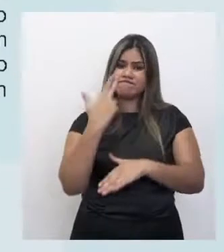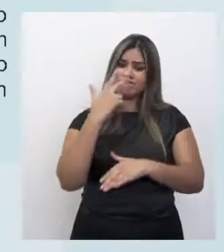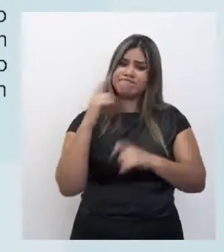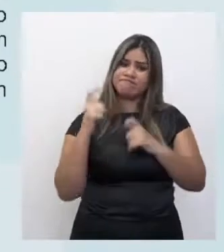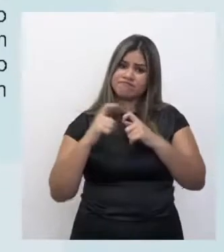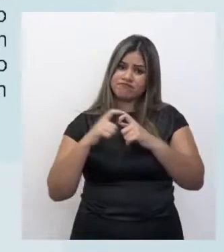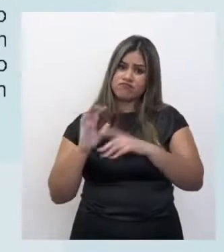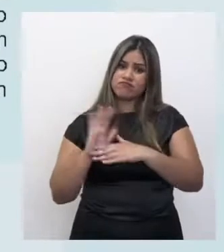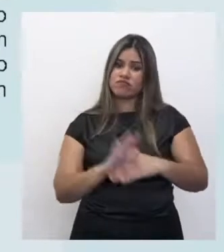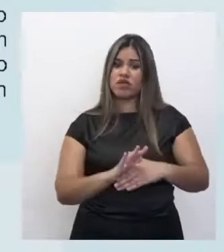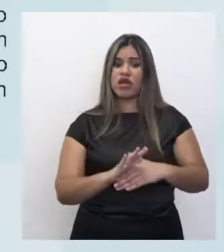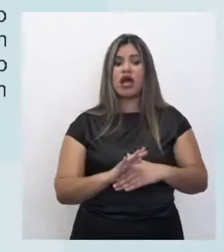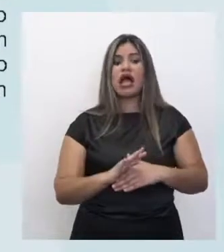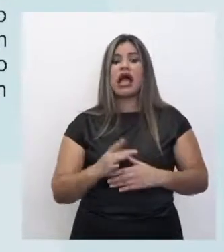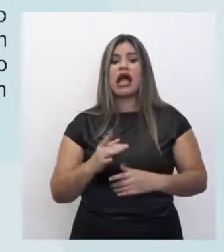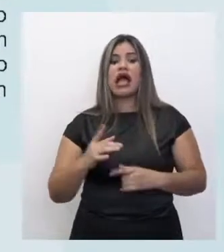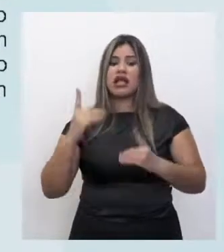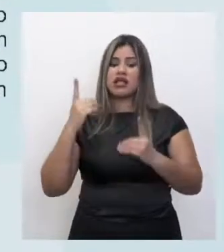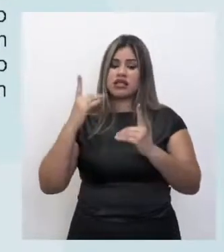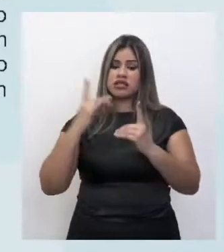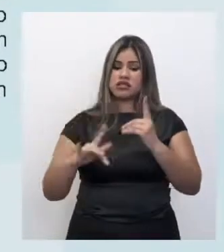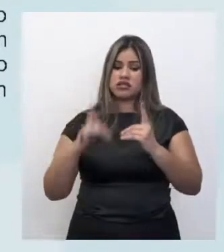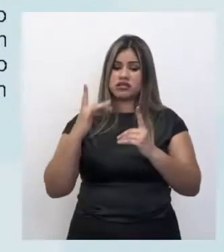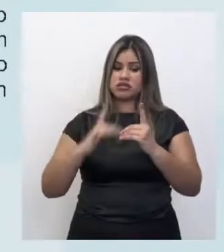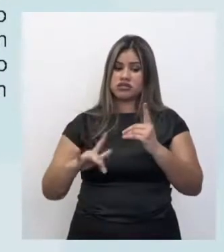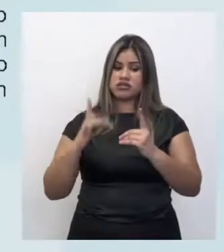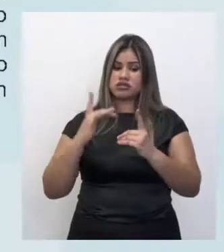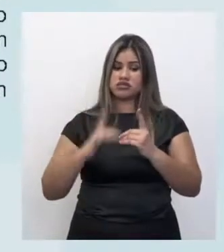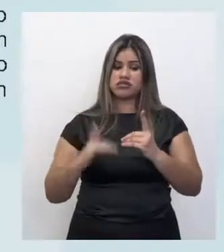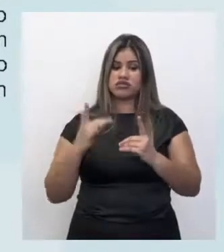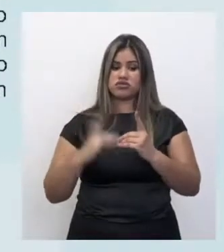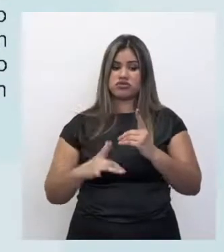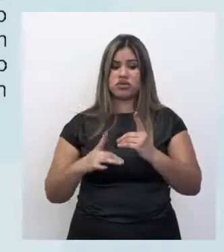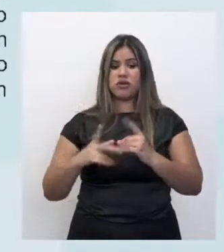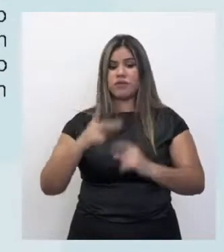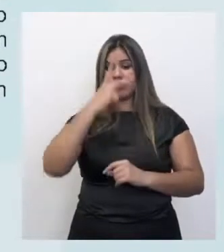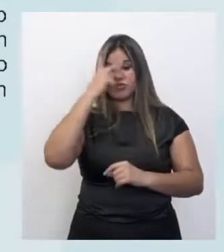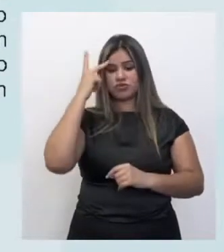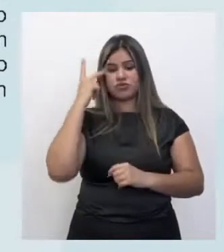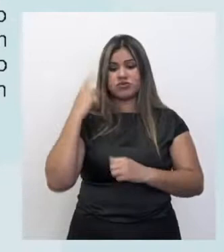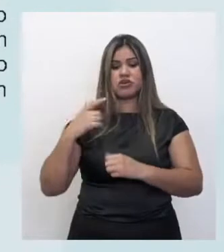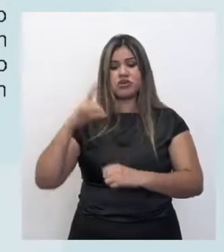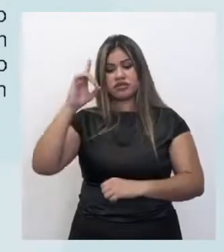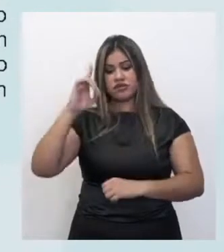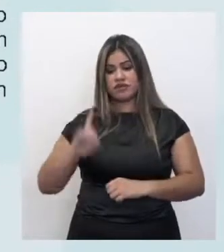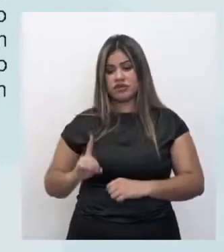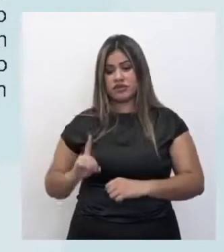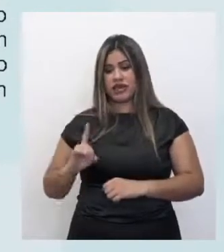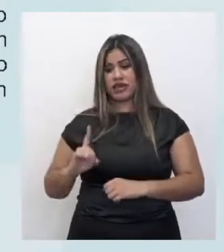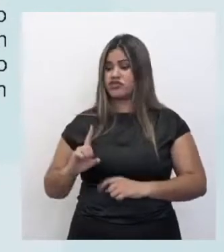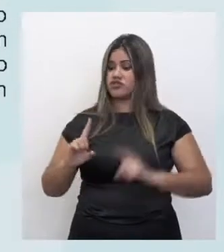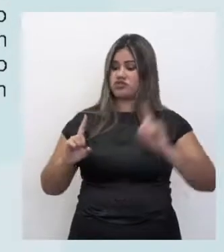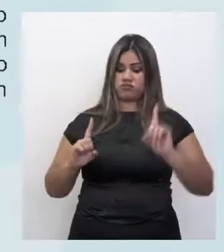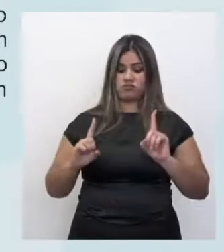postura capacitista é dirigir-se ao acompanhante de uma pessoa com deficiência em vez de dirigir-se diretamente à